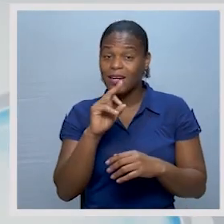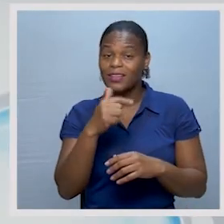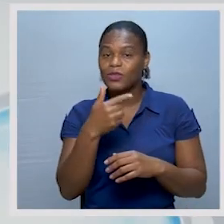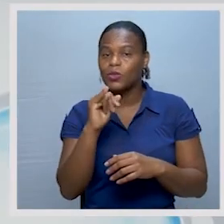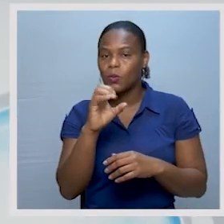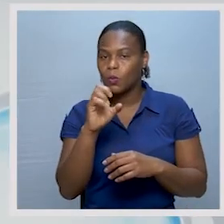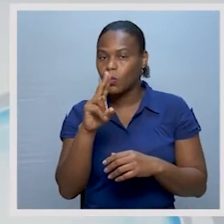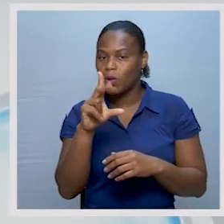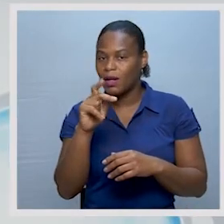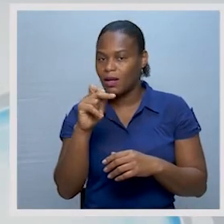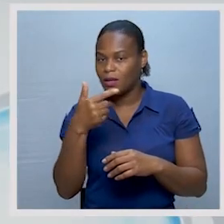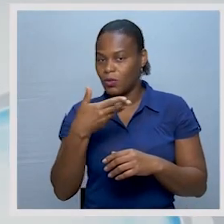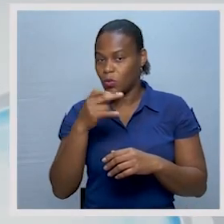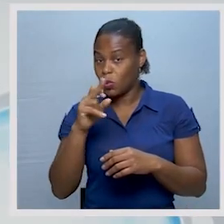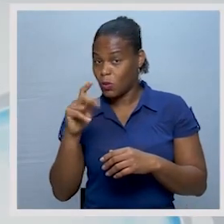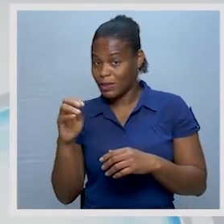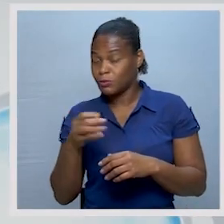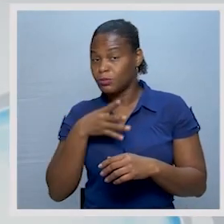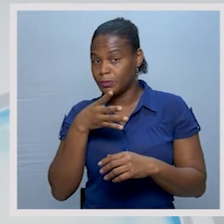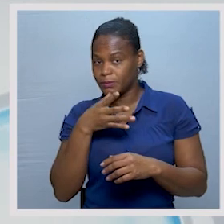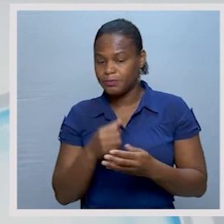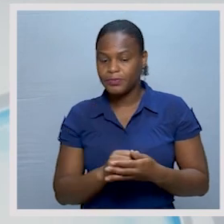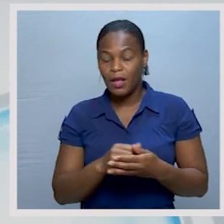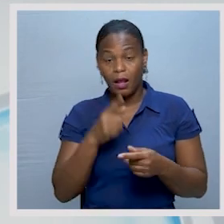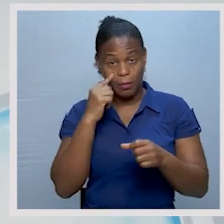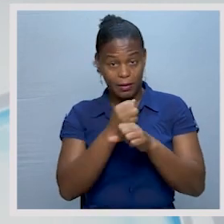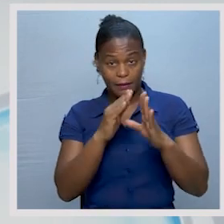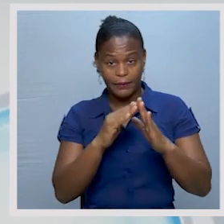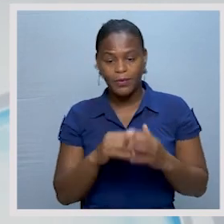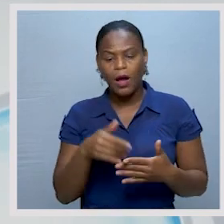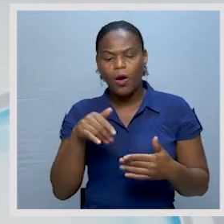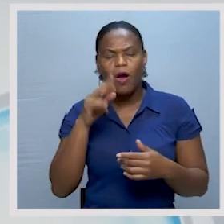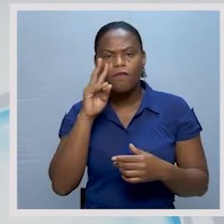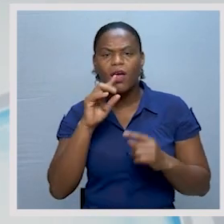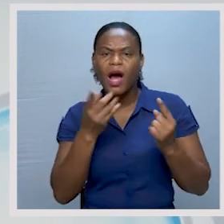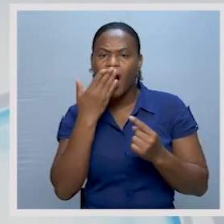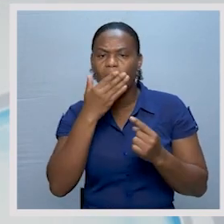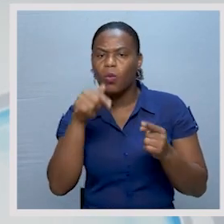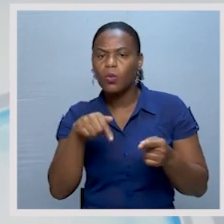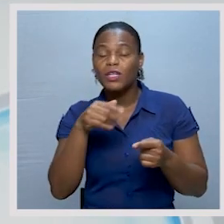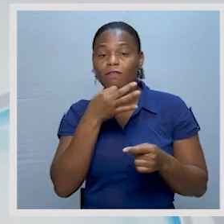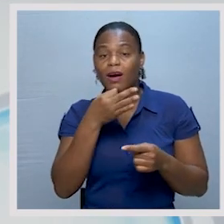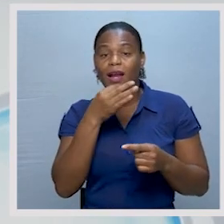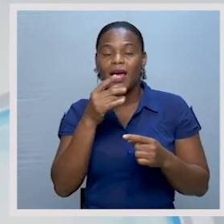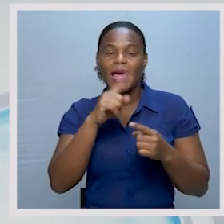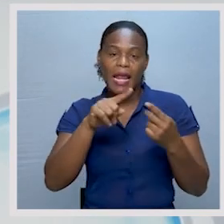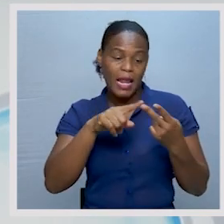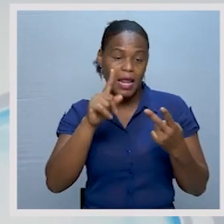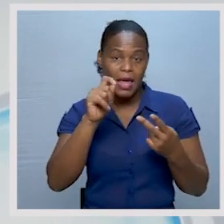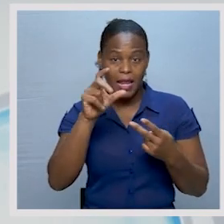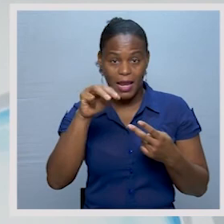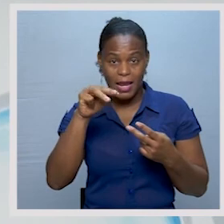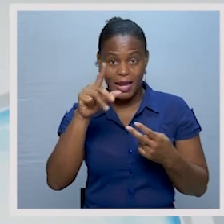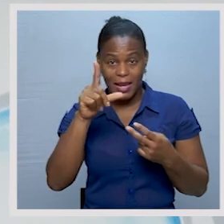Vamos recordar o que vimos hoje. Falámos dos elementos da comunicação, são 6, e também vimos que